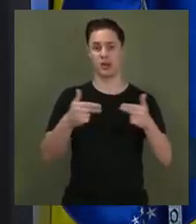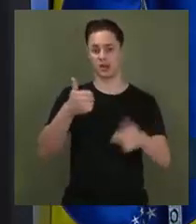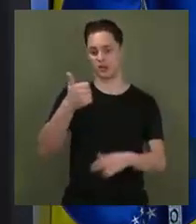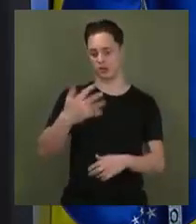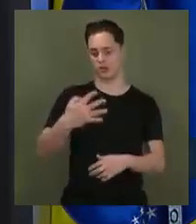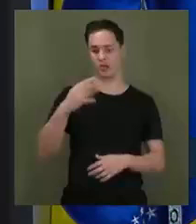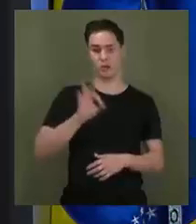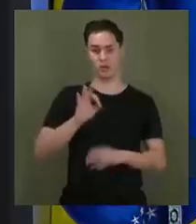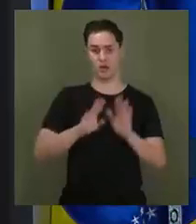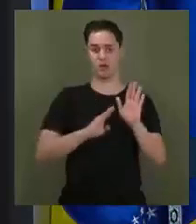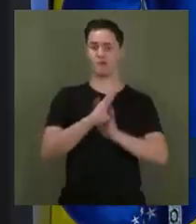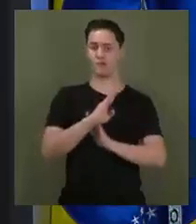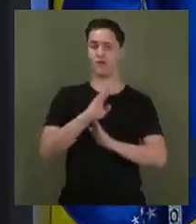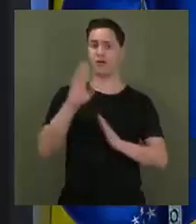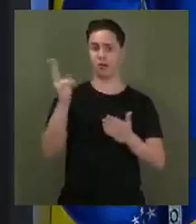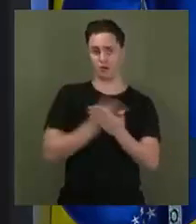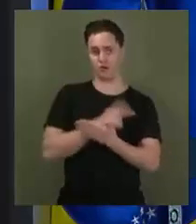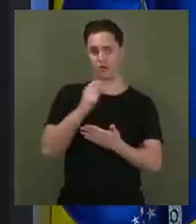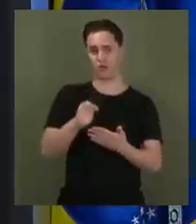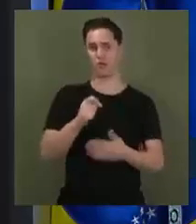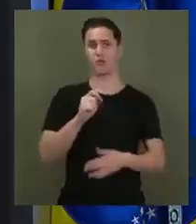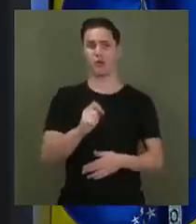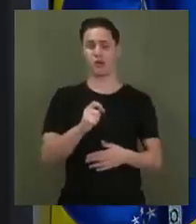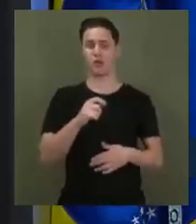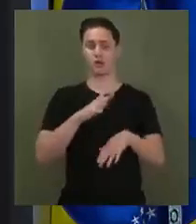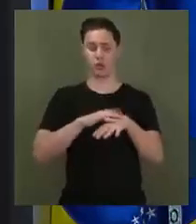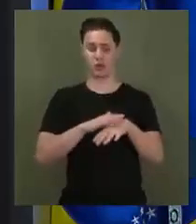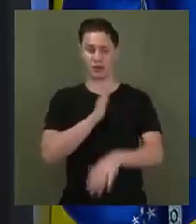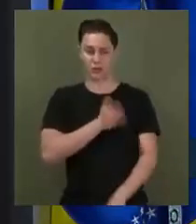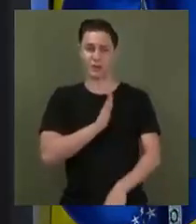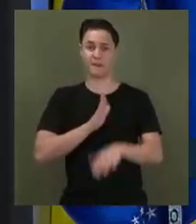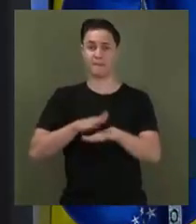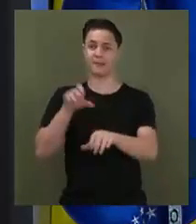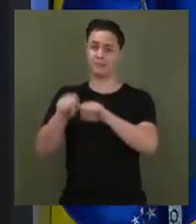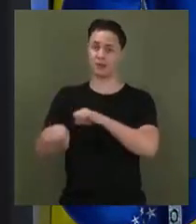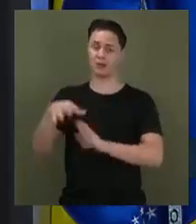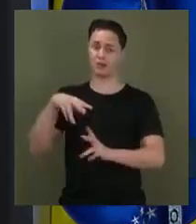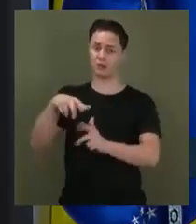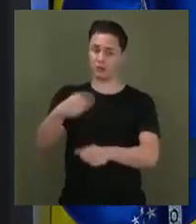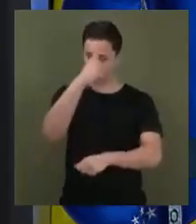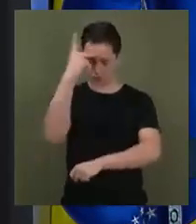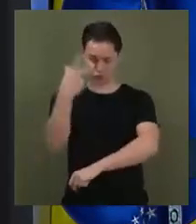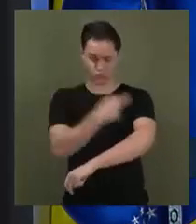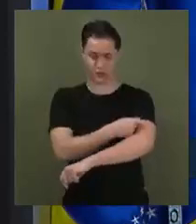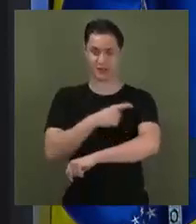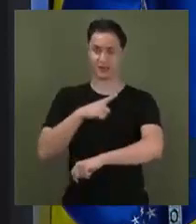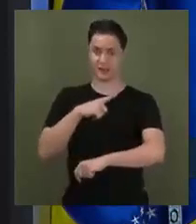de aumento de chance de síndrome coronariana aguda. A doença cardíaca é a que mais mata no mundo, e quem tomou as inoculações